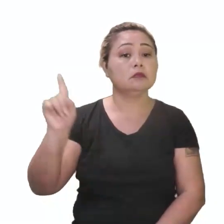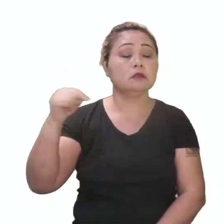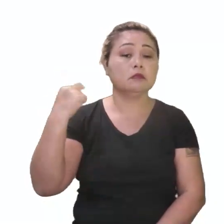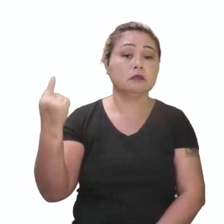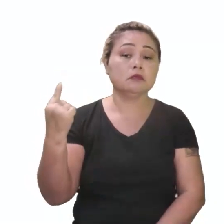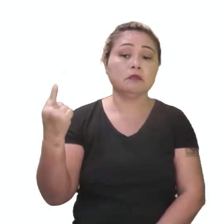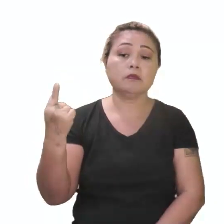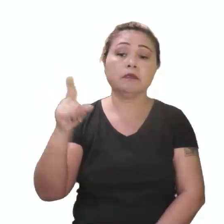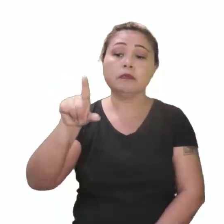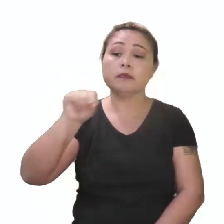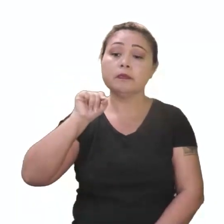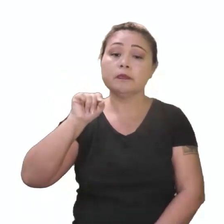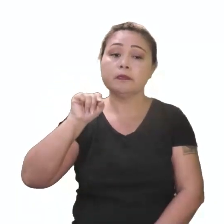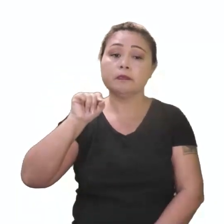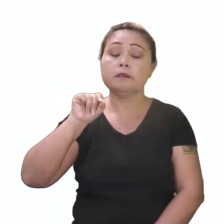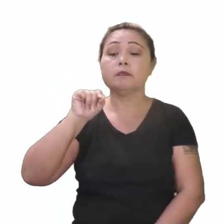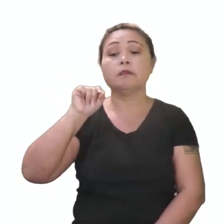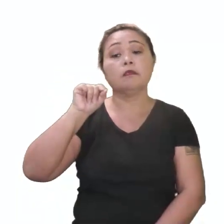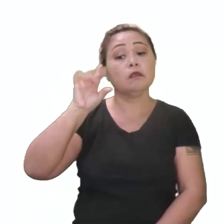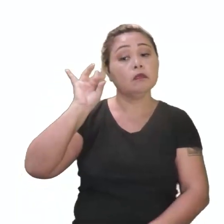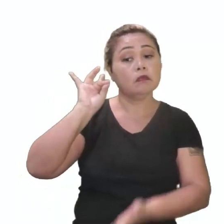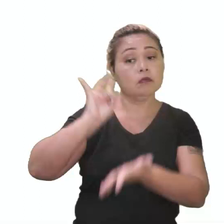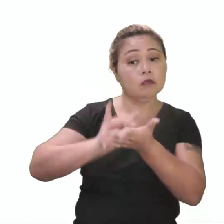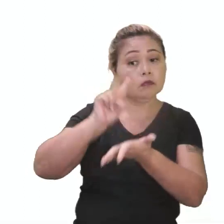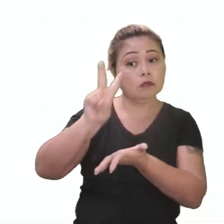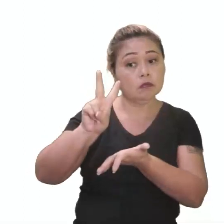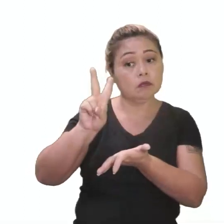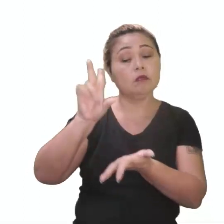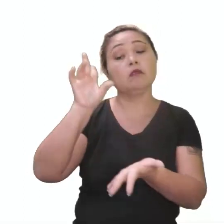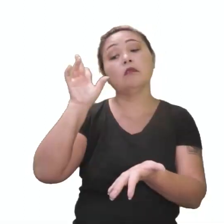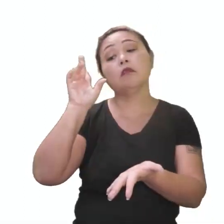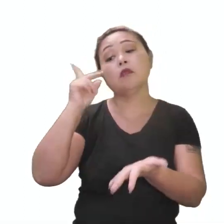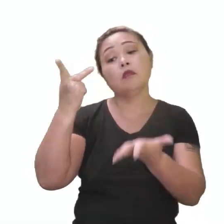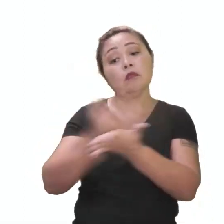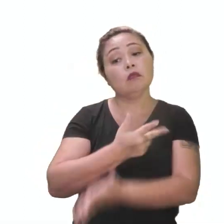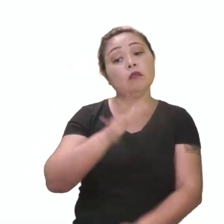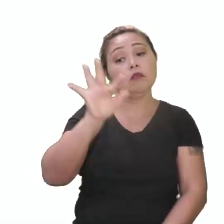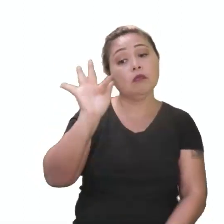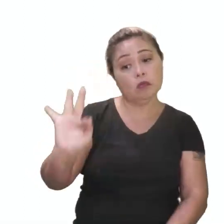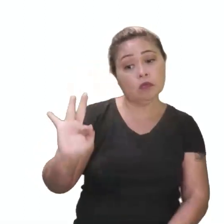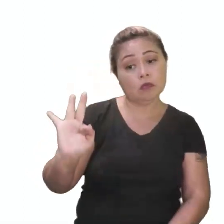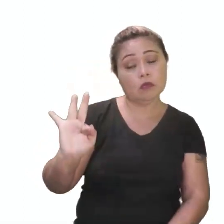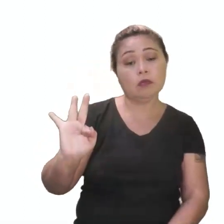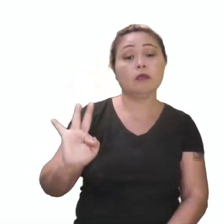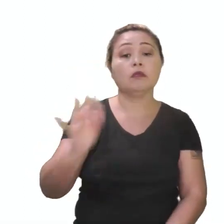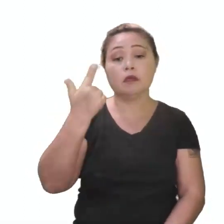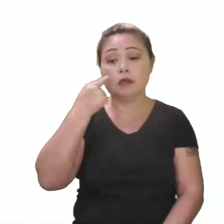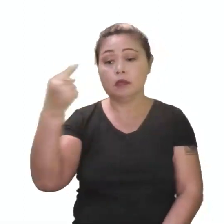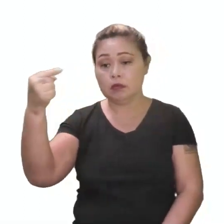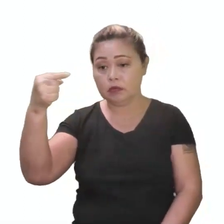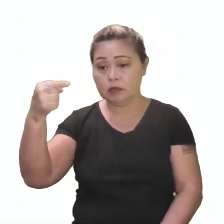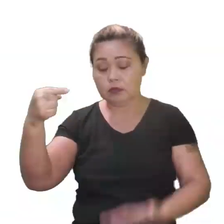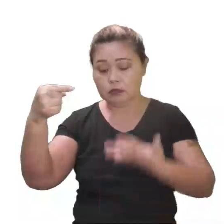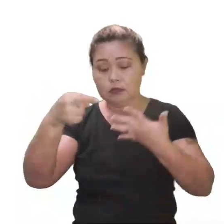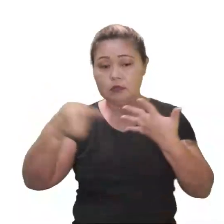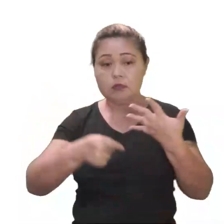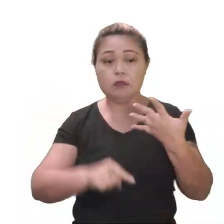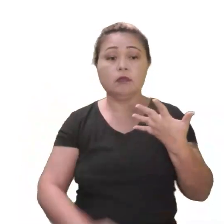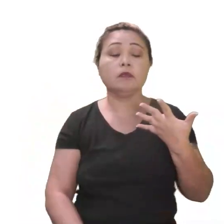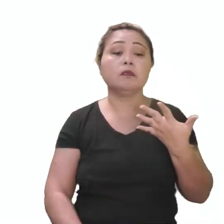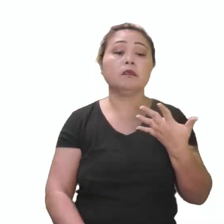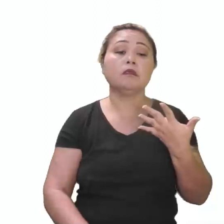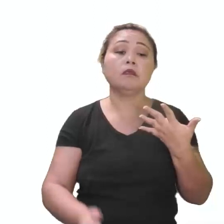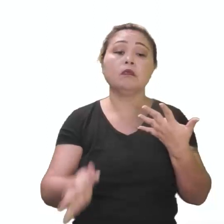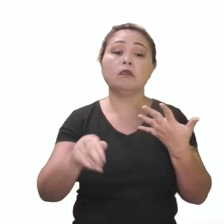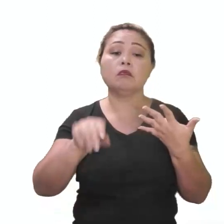Olha lá. Então, você vai assinar lá, verdadeiro ou falso, beleza? Verdadeiro ou falso, você vai marcar aí. Vamos lá para a